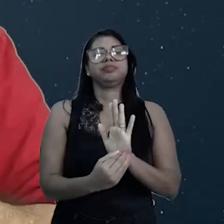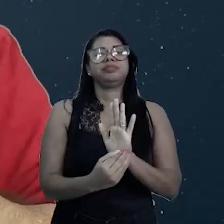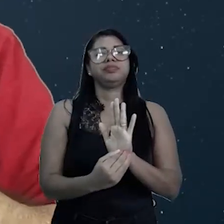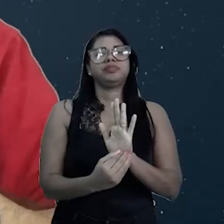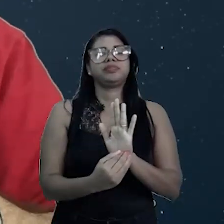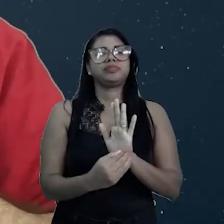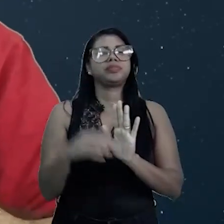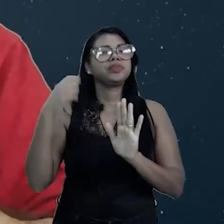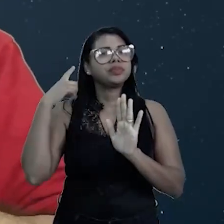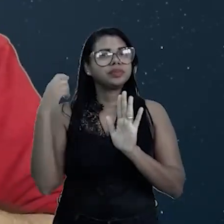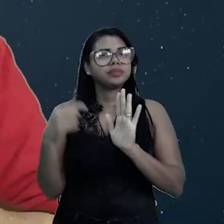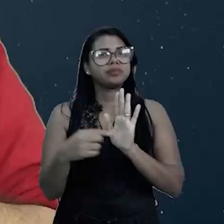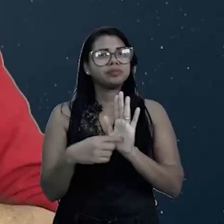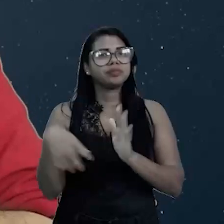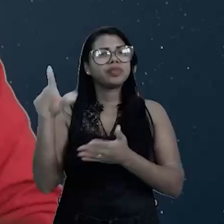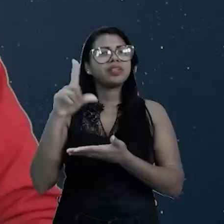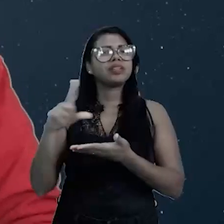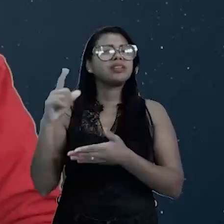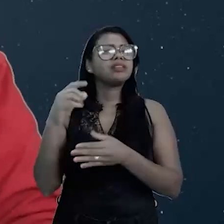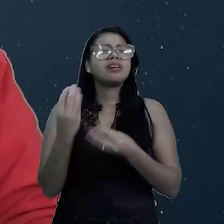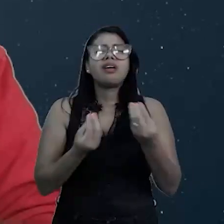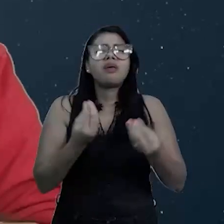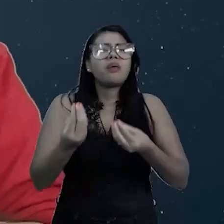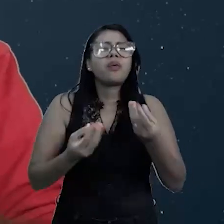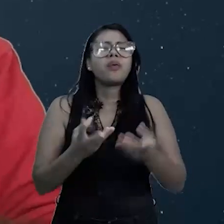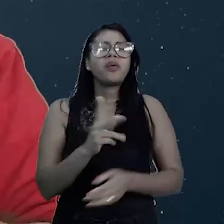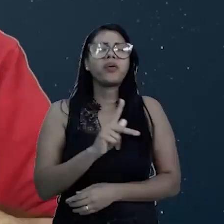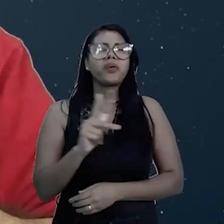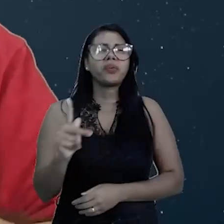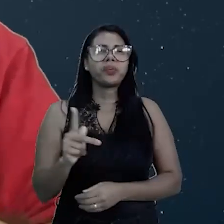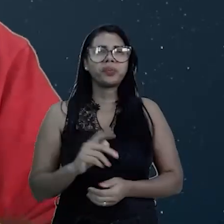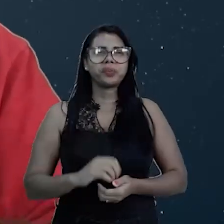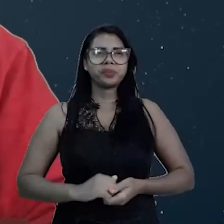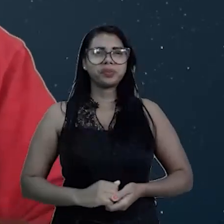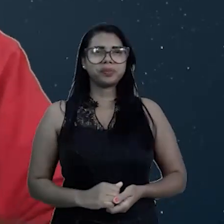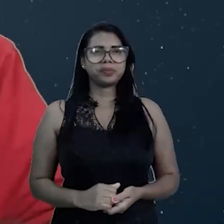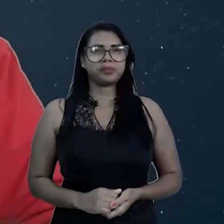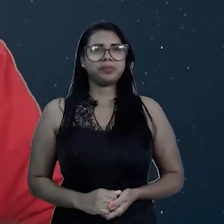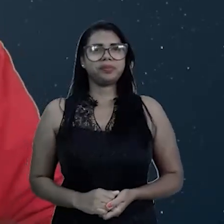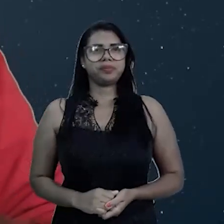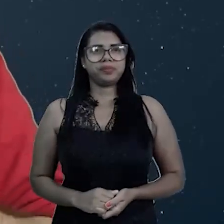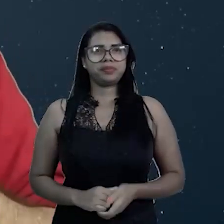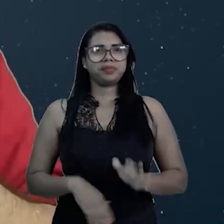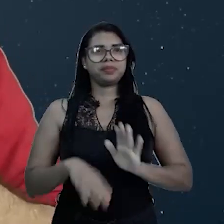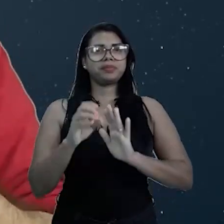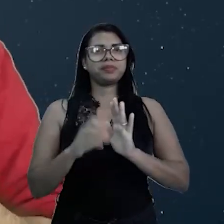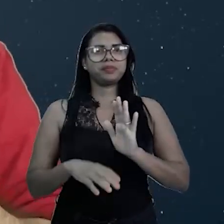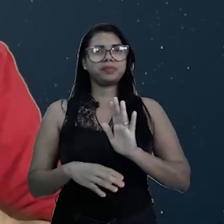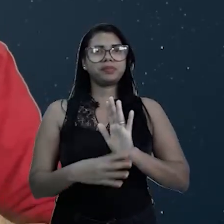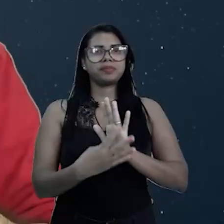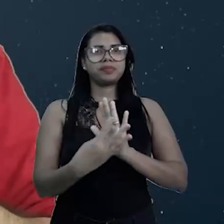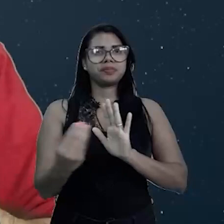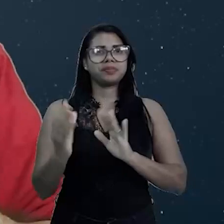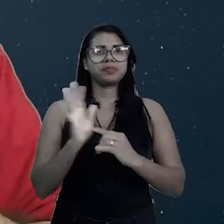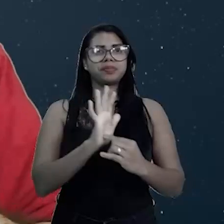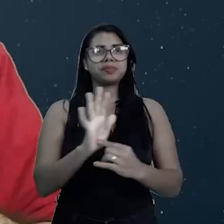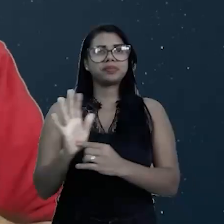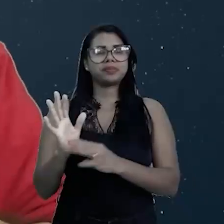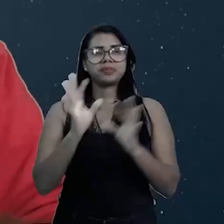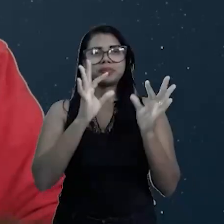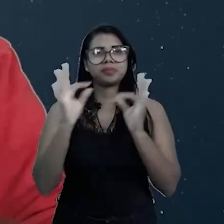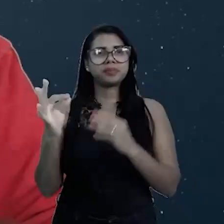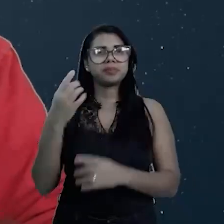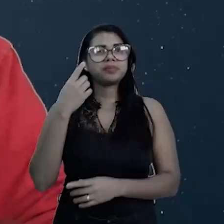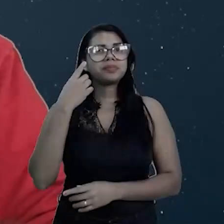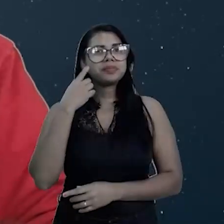A aliteração, professor, como seria a aliteração? A aliteração consiste na repetição, fica ligado, fera, na